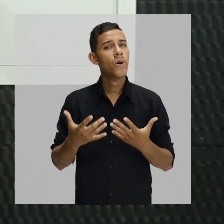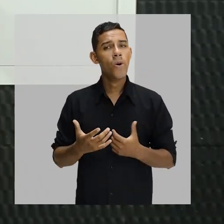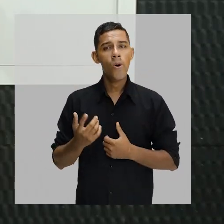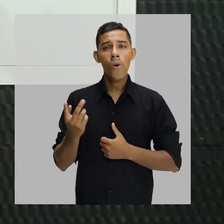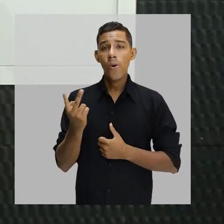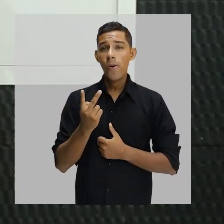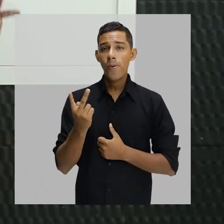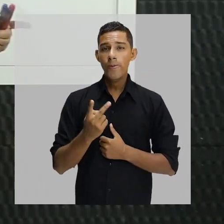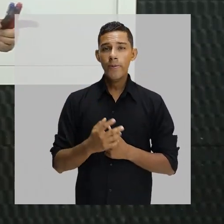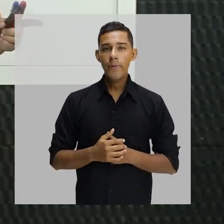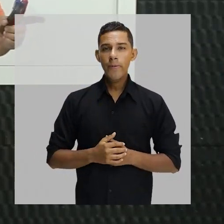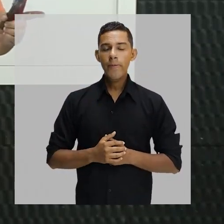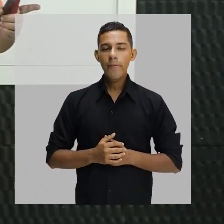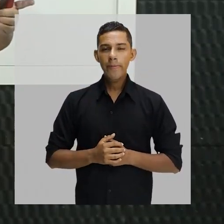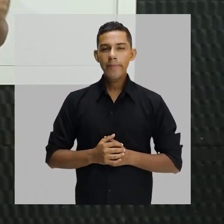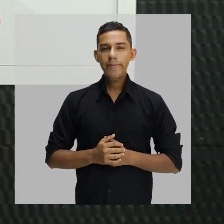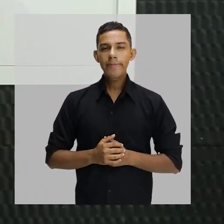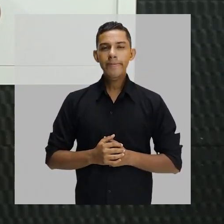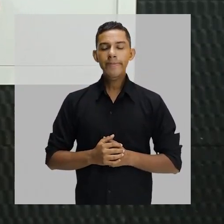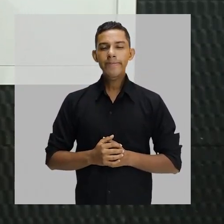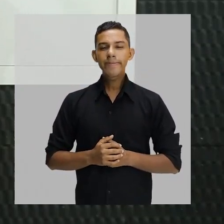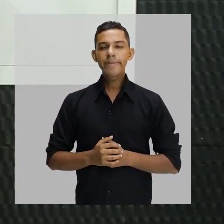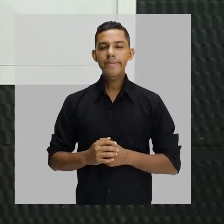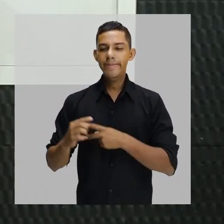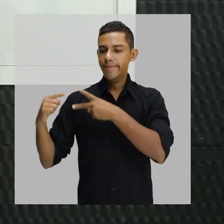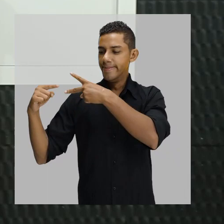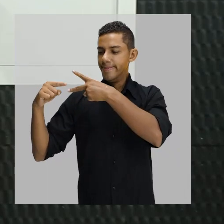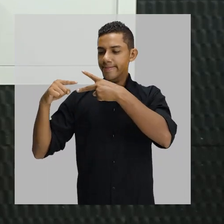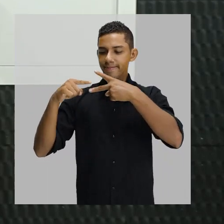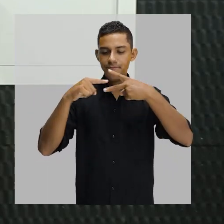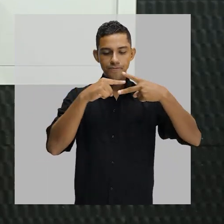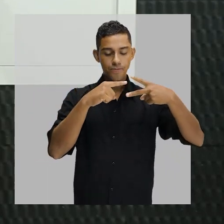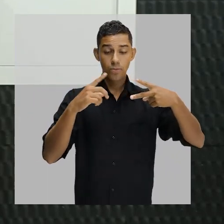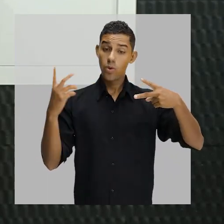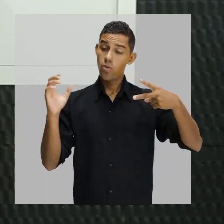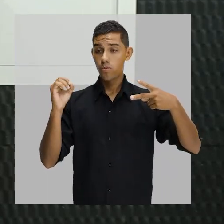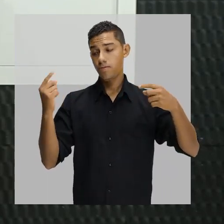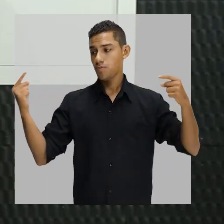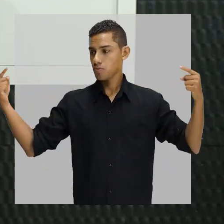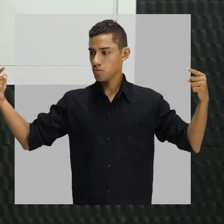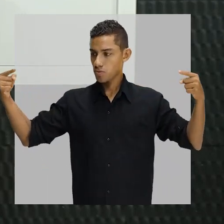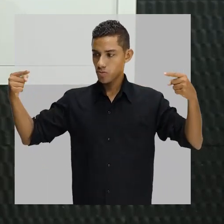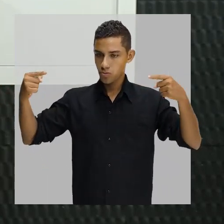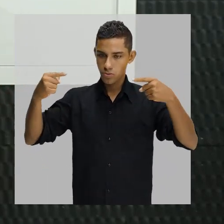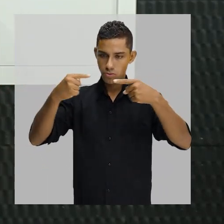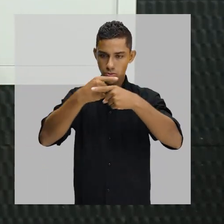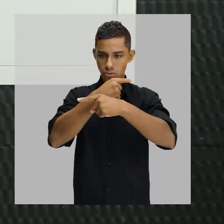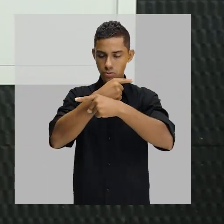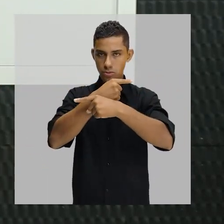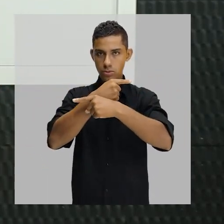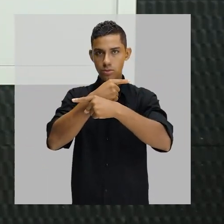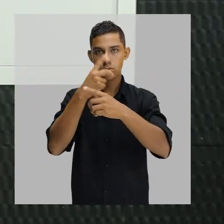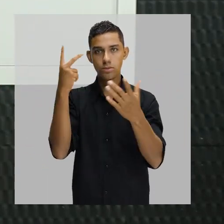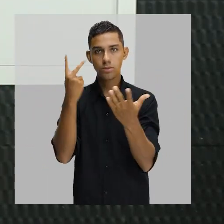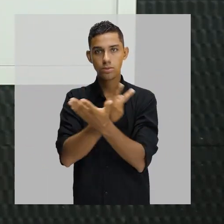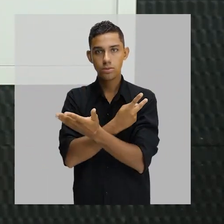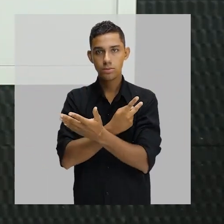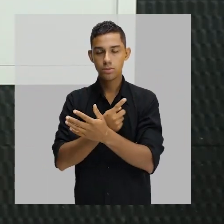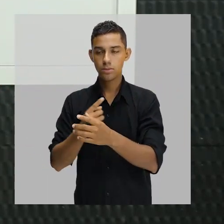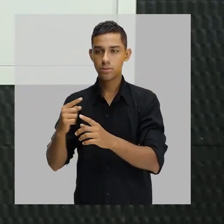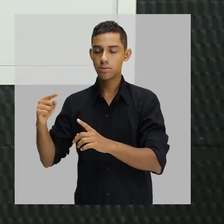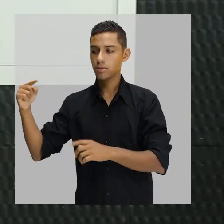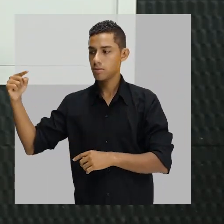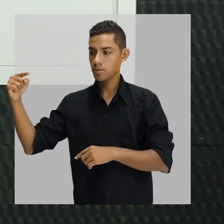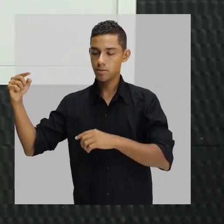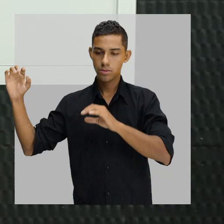estão no mesmo sentido? Porque eu poderia colocar um indo de encontro ao outro, mas estaria errado. Certo? Eu estou colocando que um está